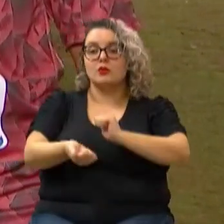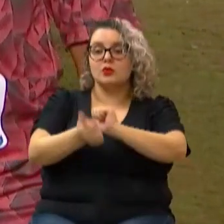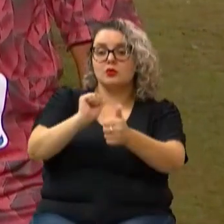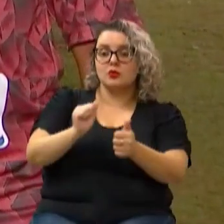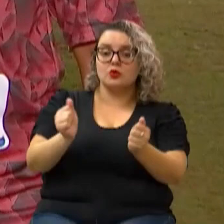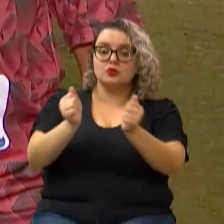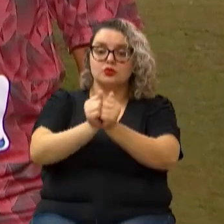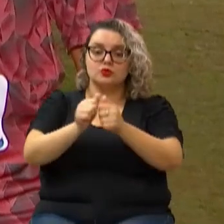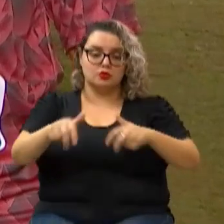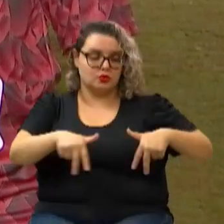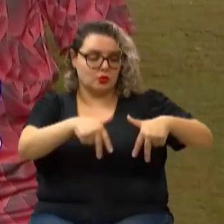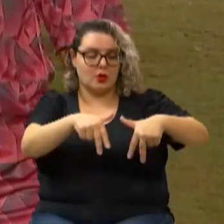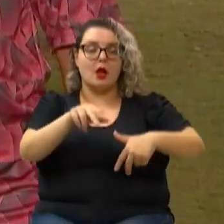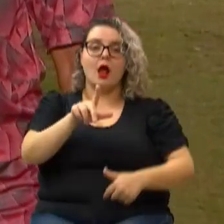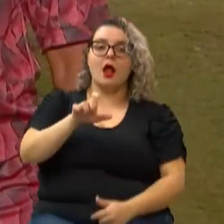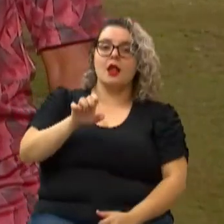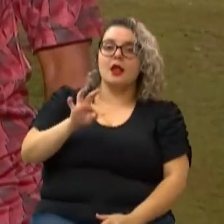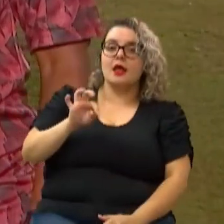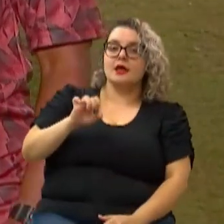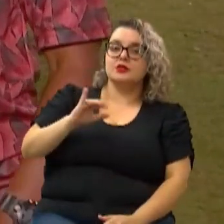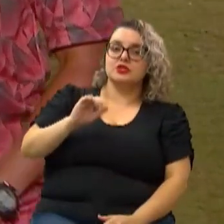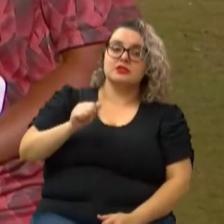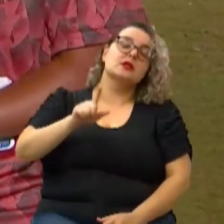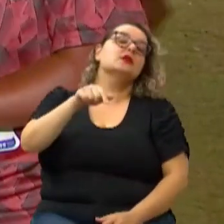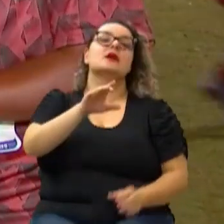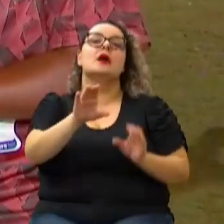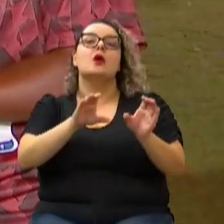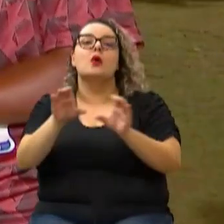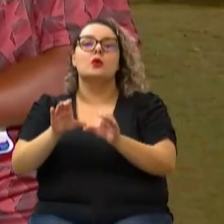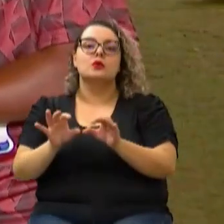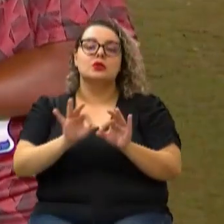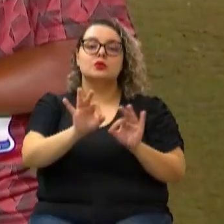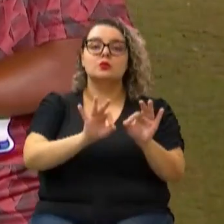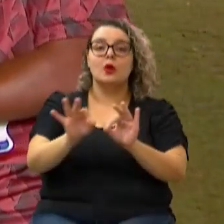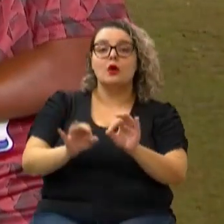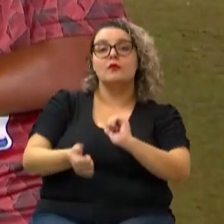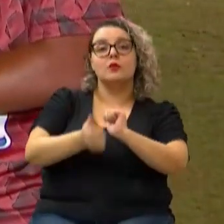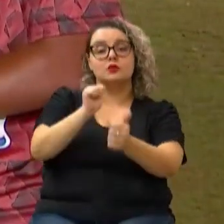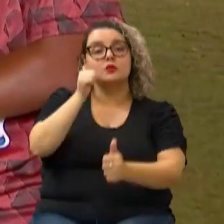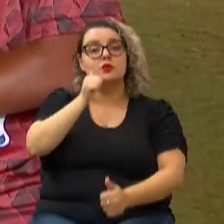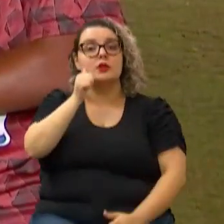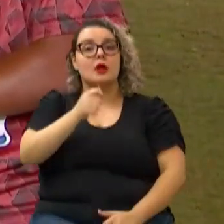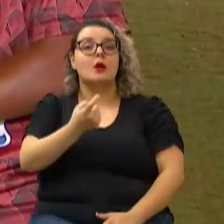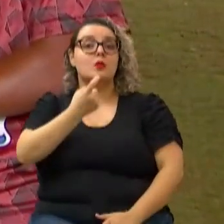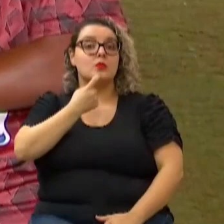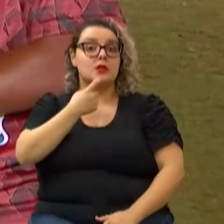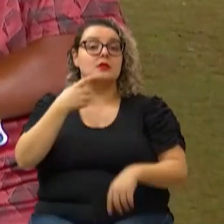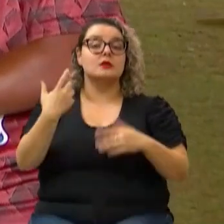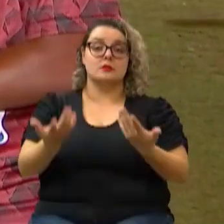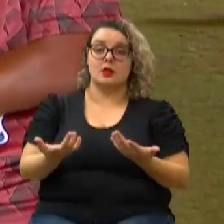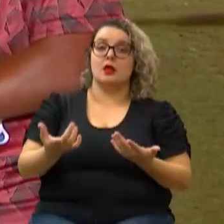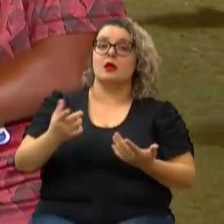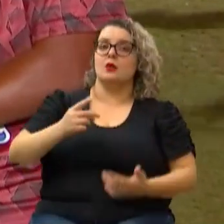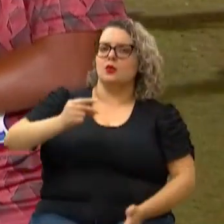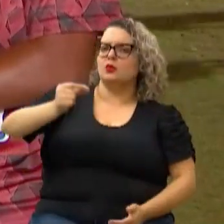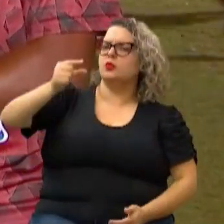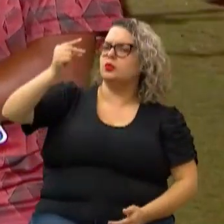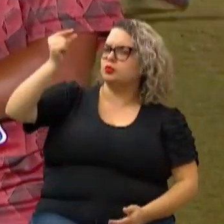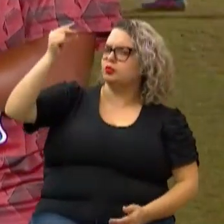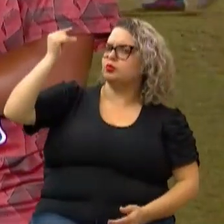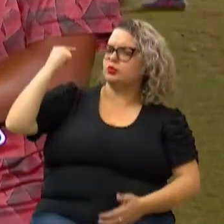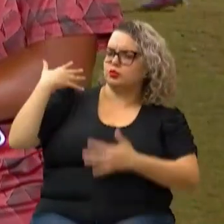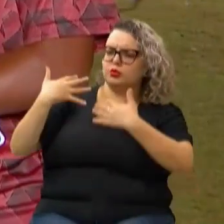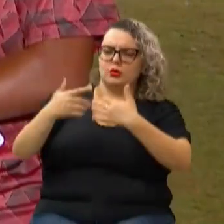das meninas. Eu estou aqui com a Letícia, que é a coordenadora do projeto Futebol Feminino Campinas, que tem